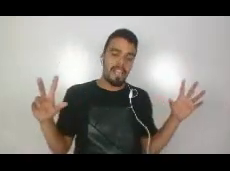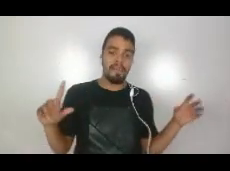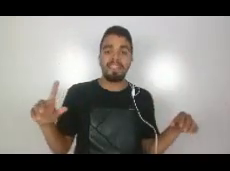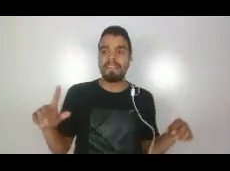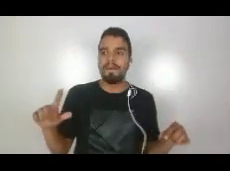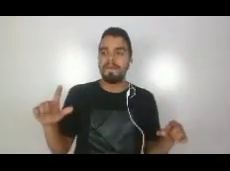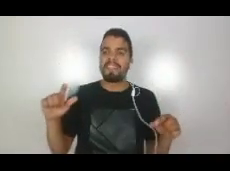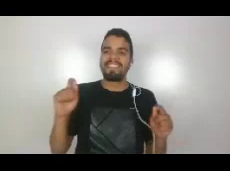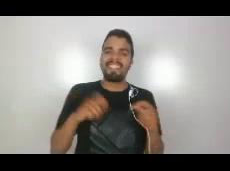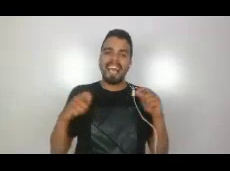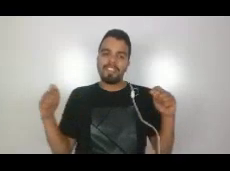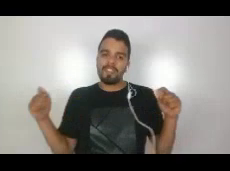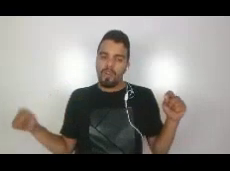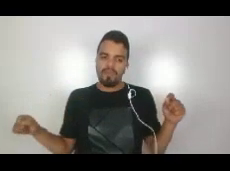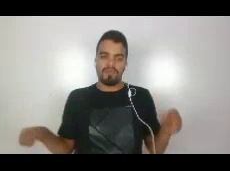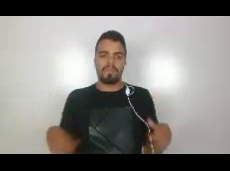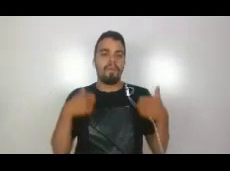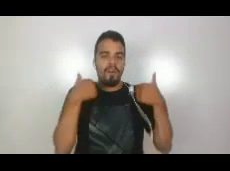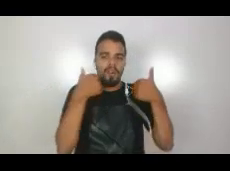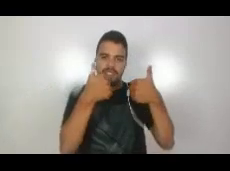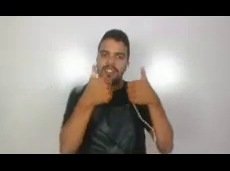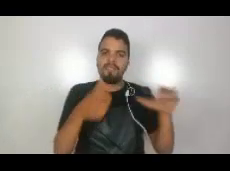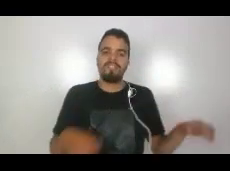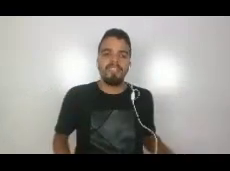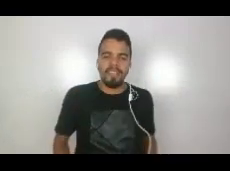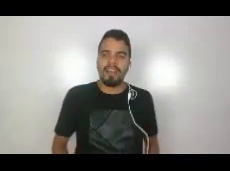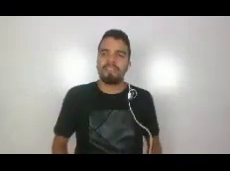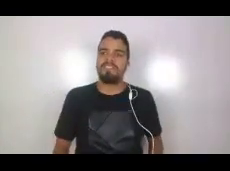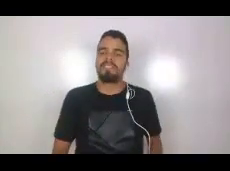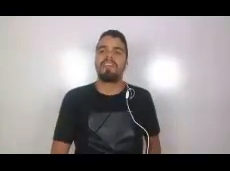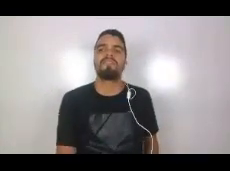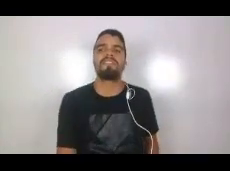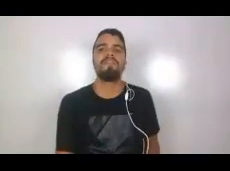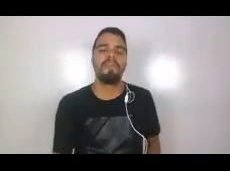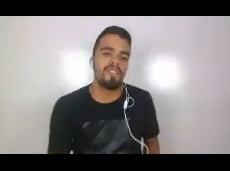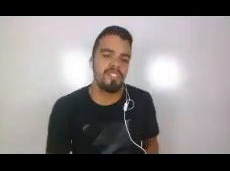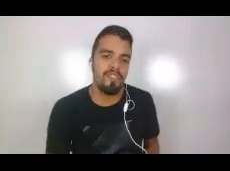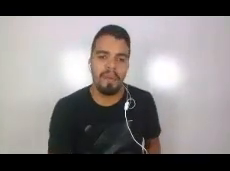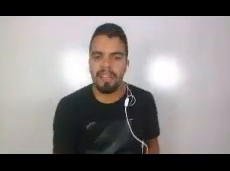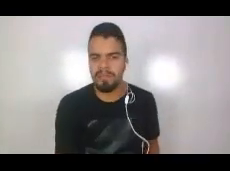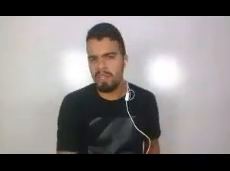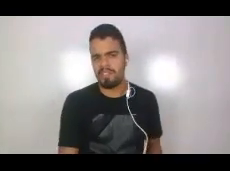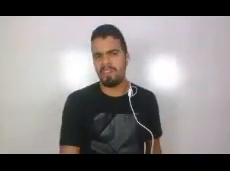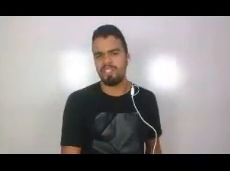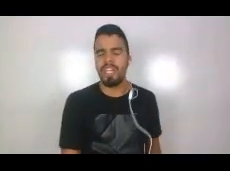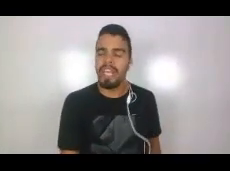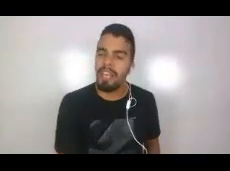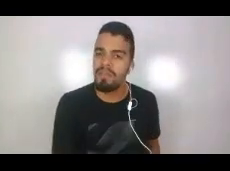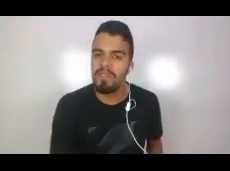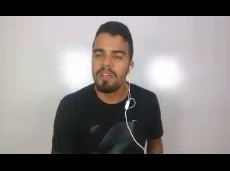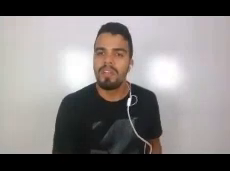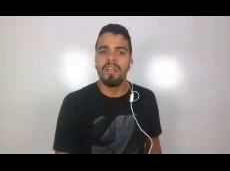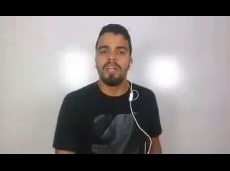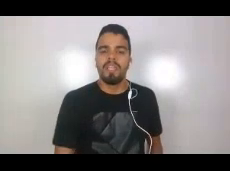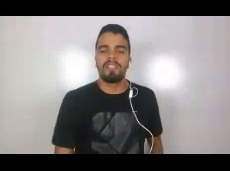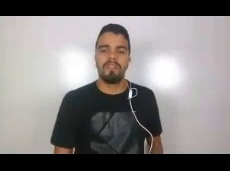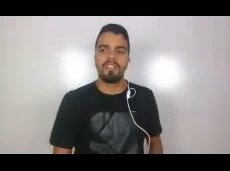não consegue, mas sinais soltos pode ser utilizado. Então, você não lembra o sinal de comprar, não lembra o sinal de